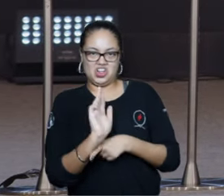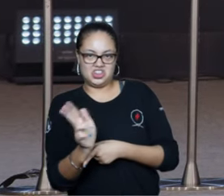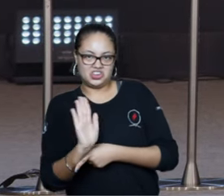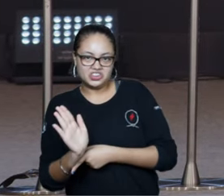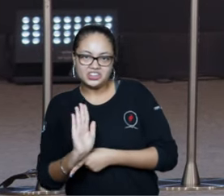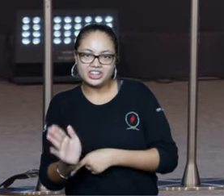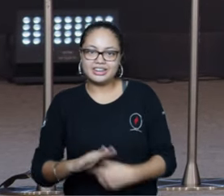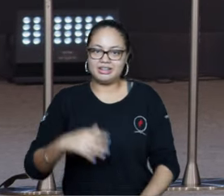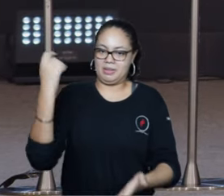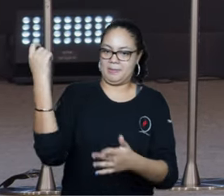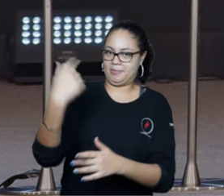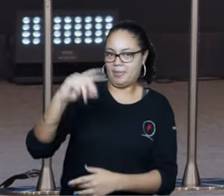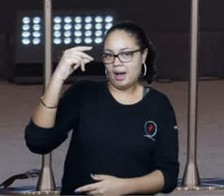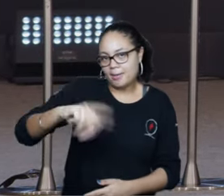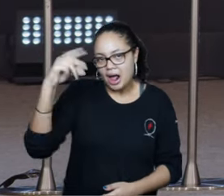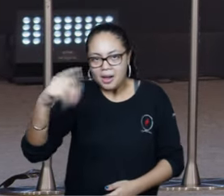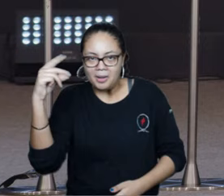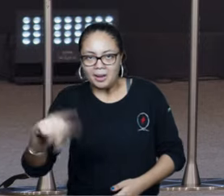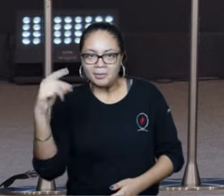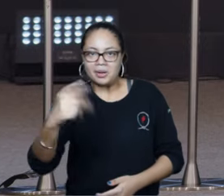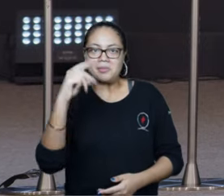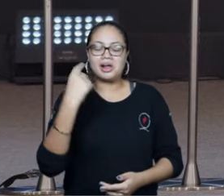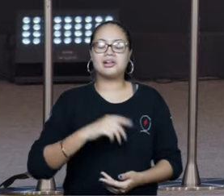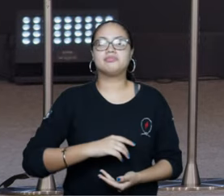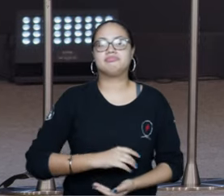outra pancada cacetada